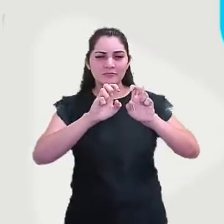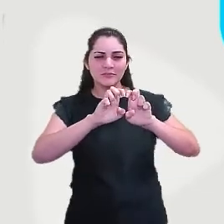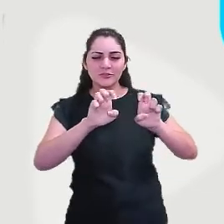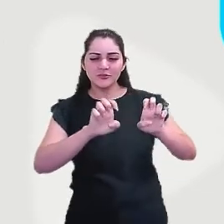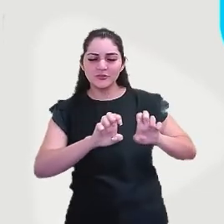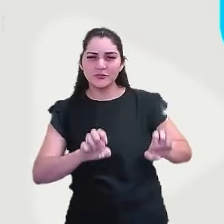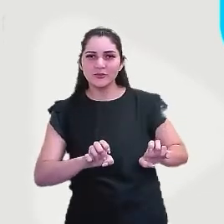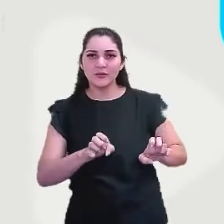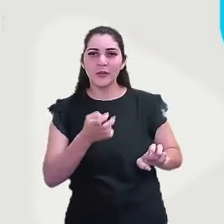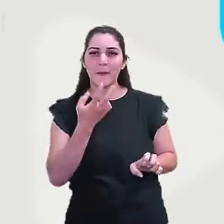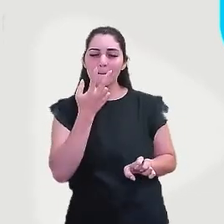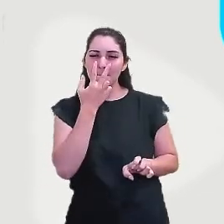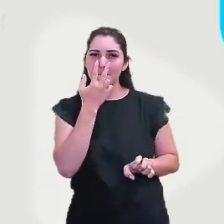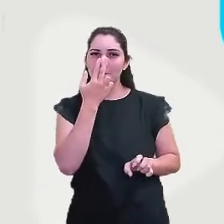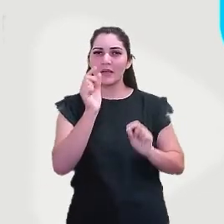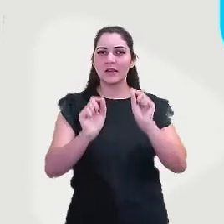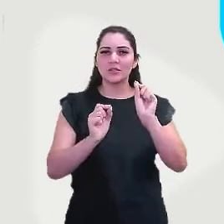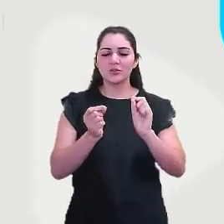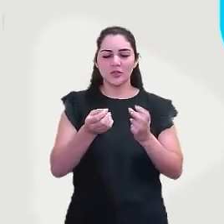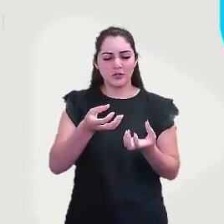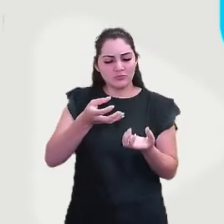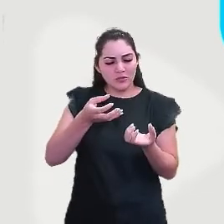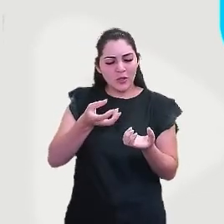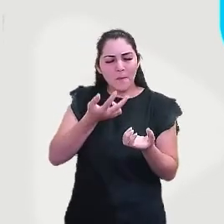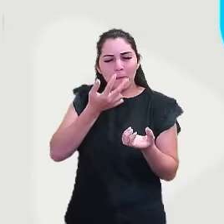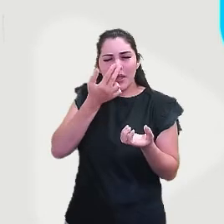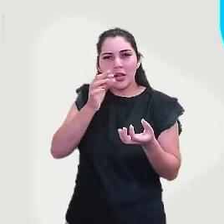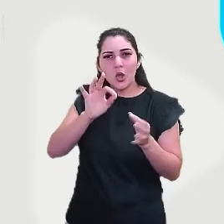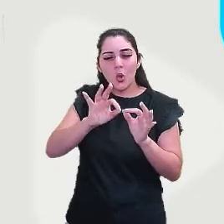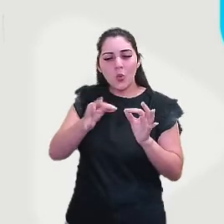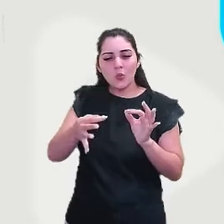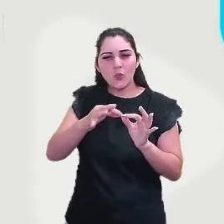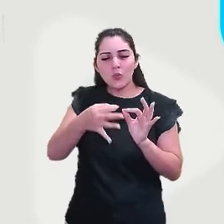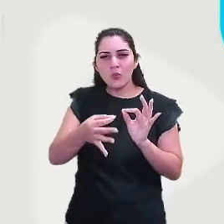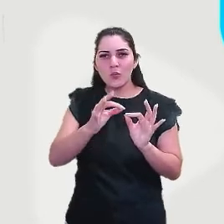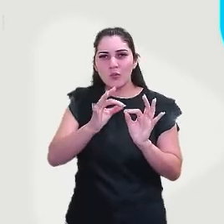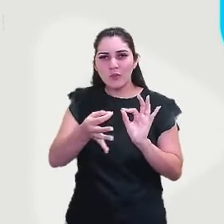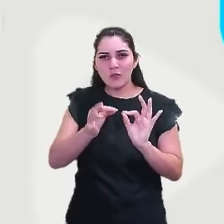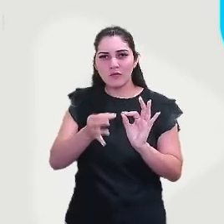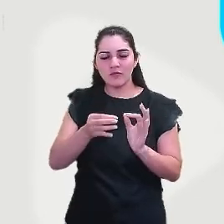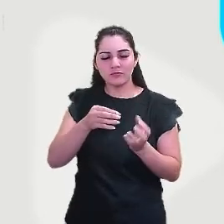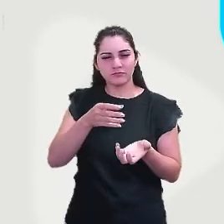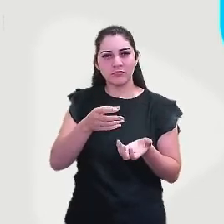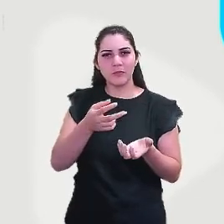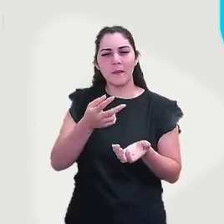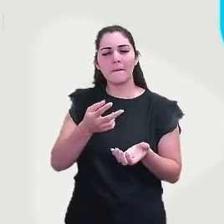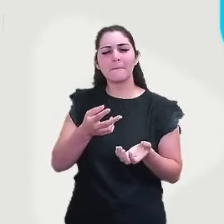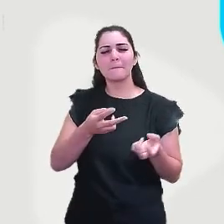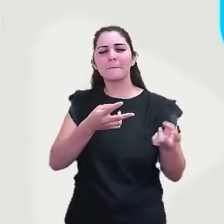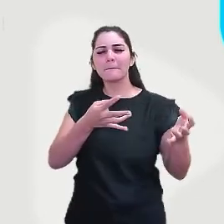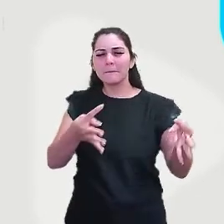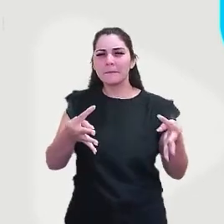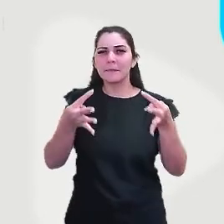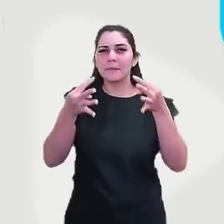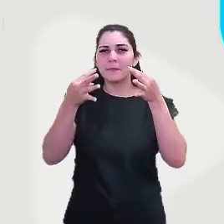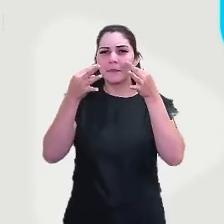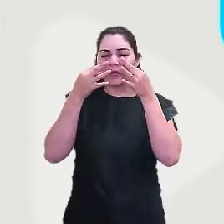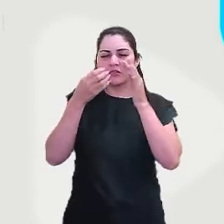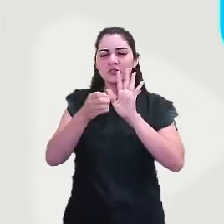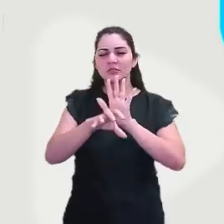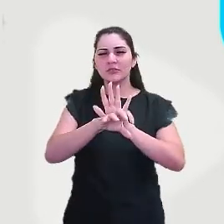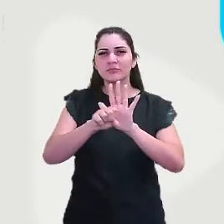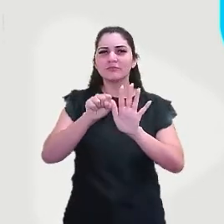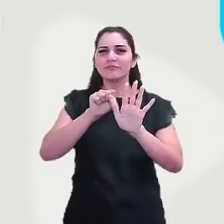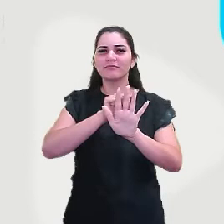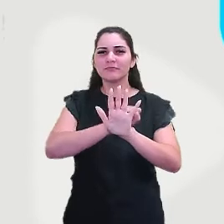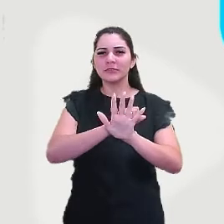que parecem saquinhos cheios de uva. Presta atenção nessa analogia, nessa alegoria aqui, nessa metáfora. Como se